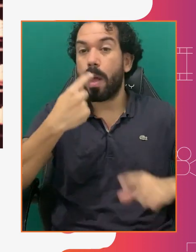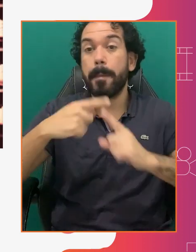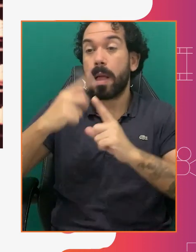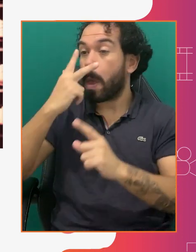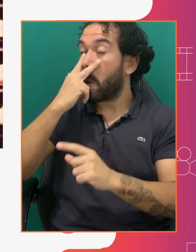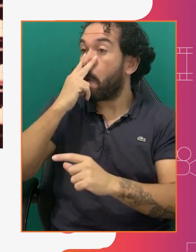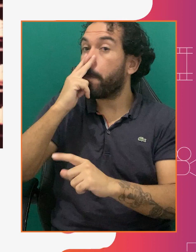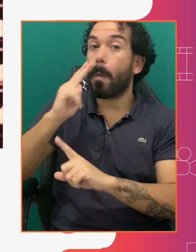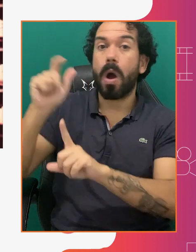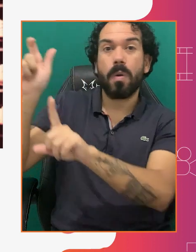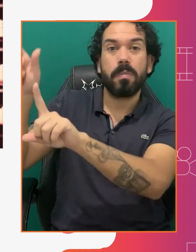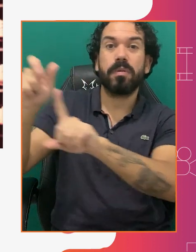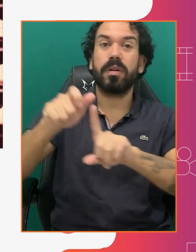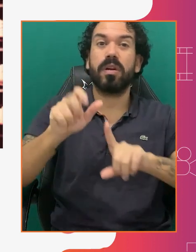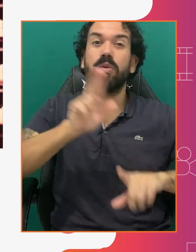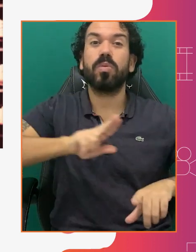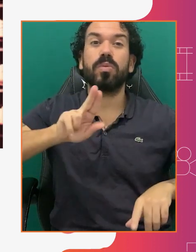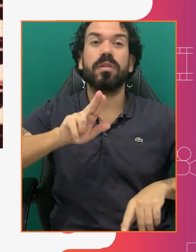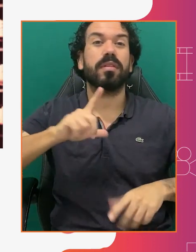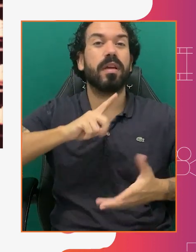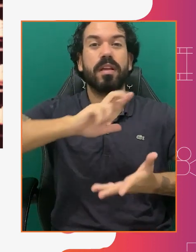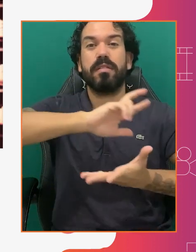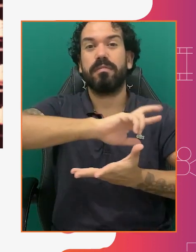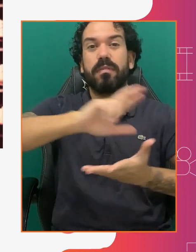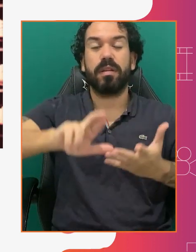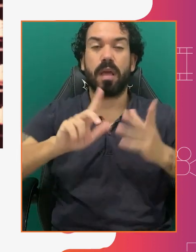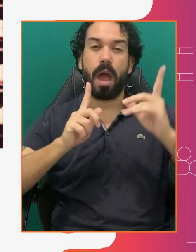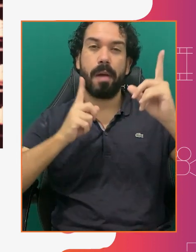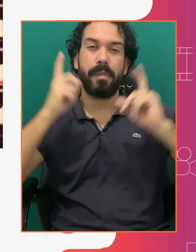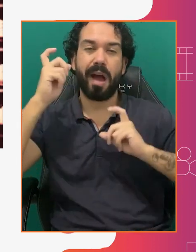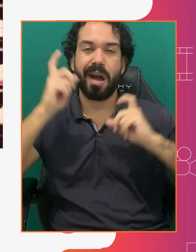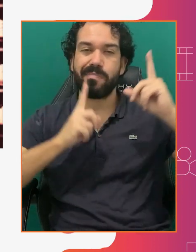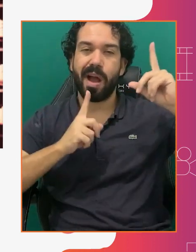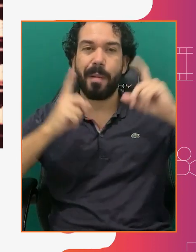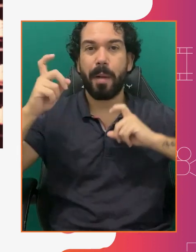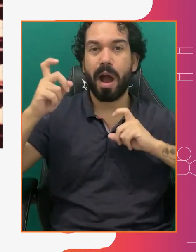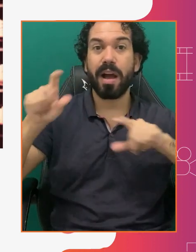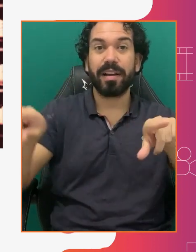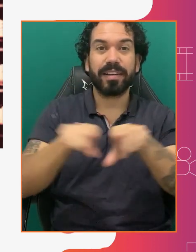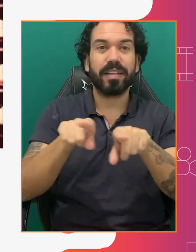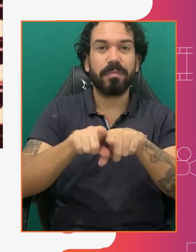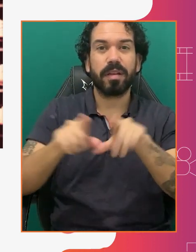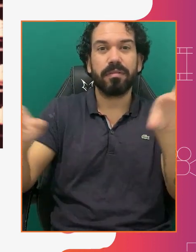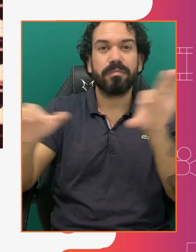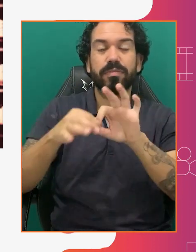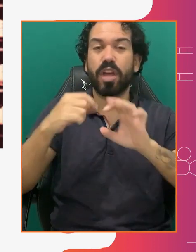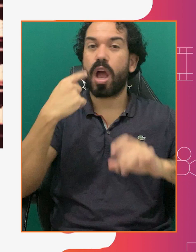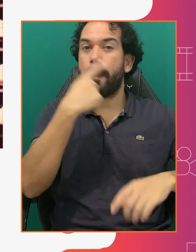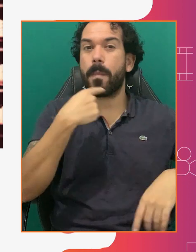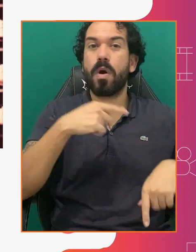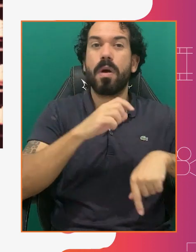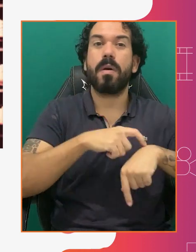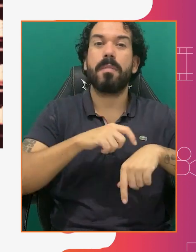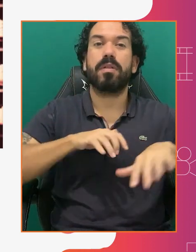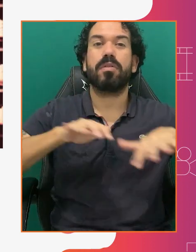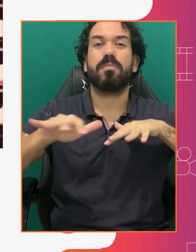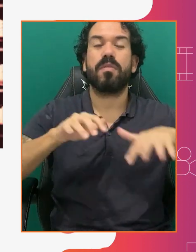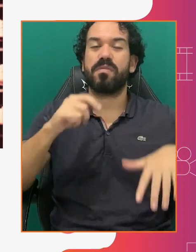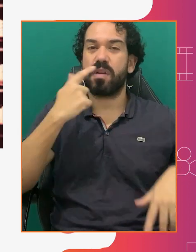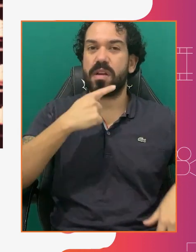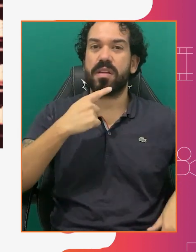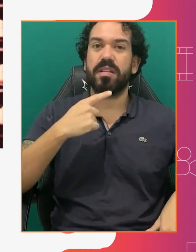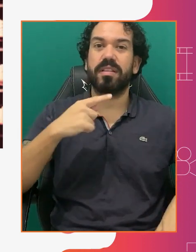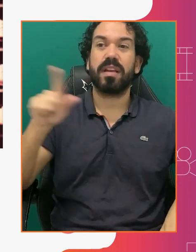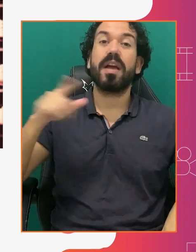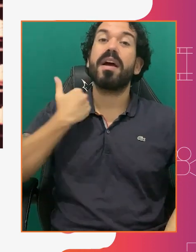um mesmo personagem, para serem usados nas diferentes expressões faciais e na sincronia labial no momento da